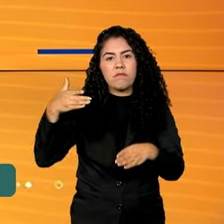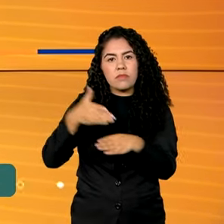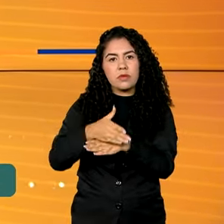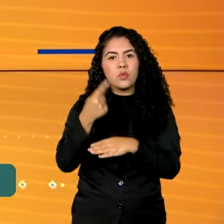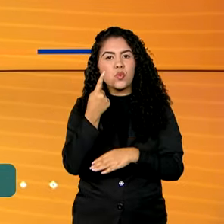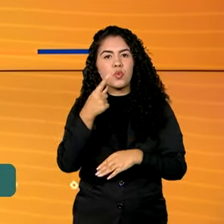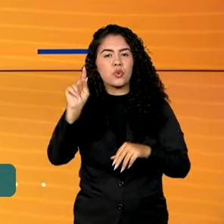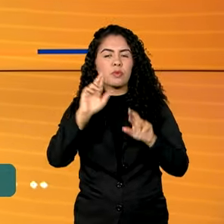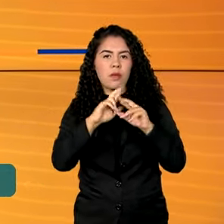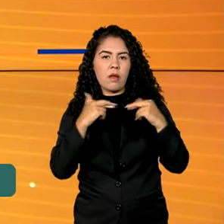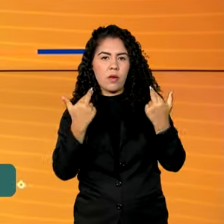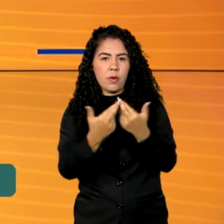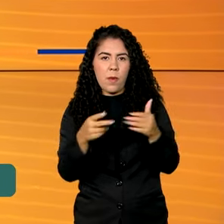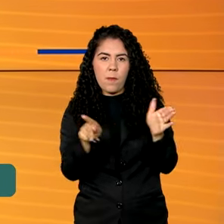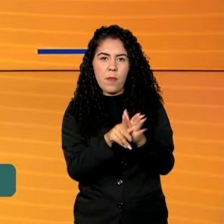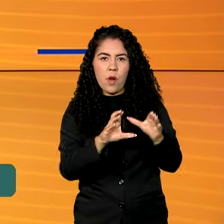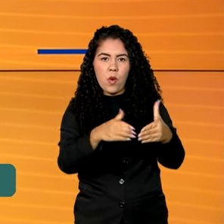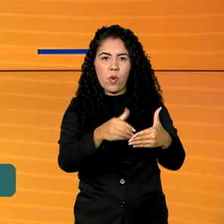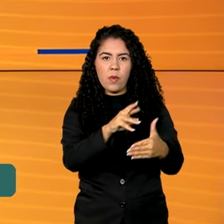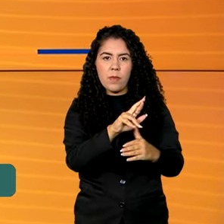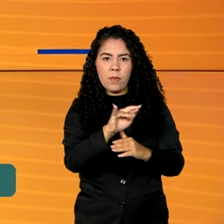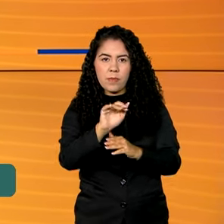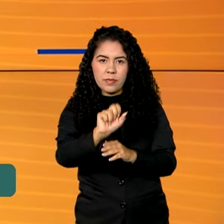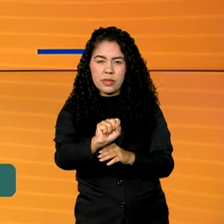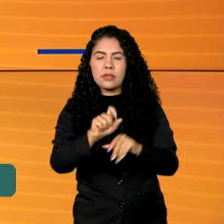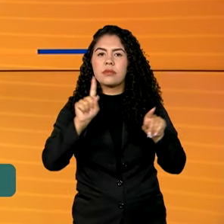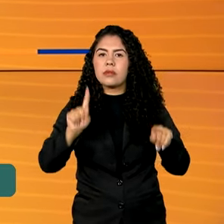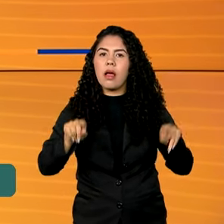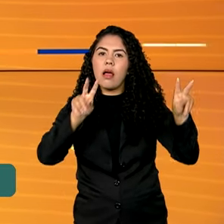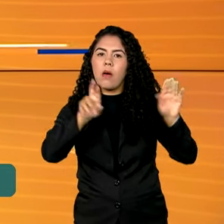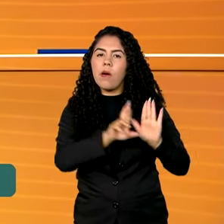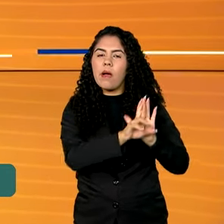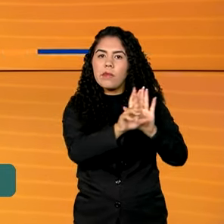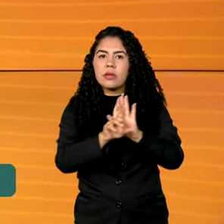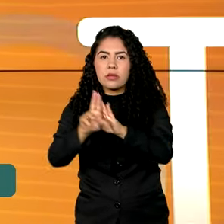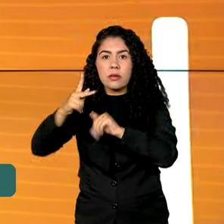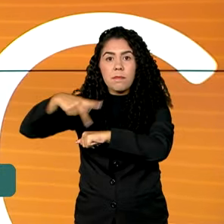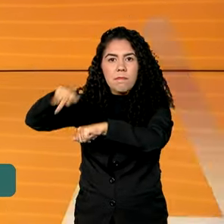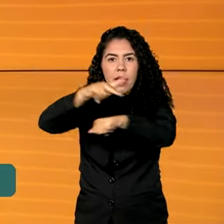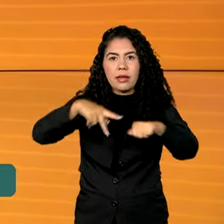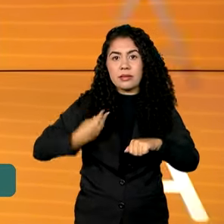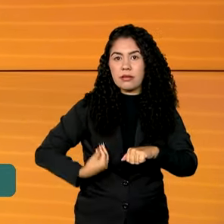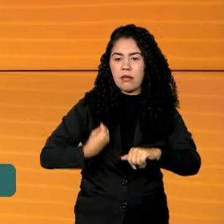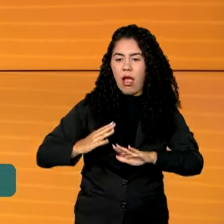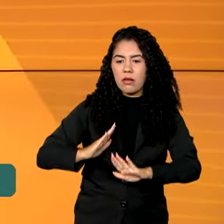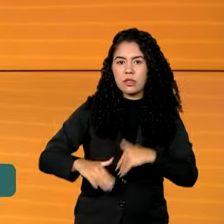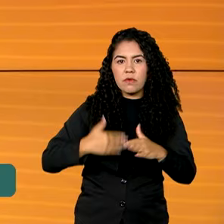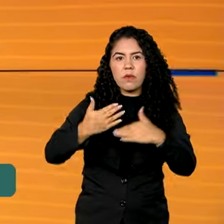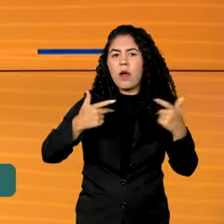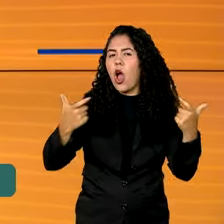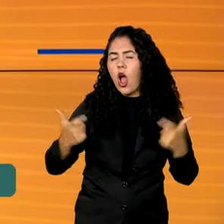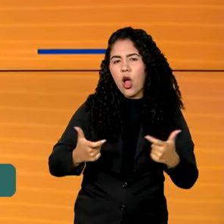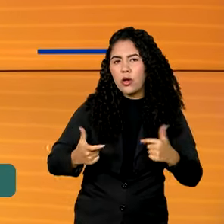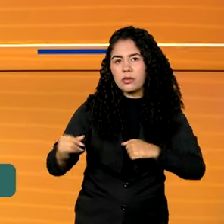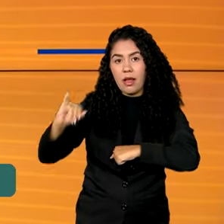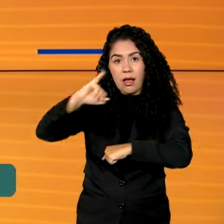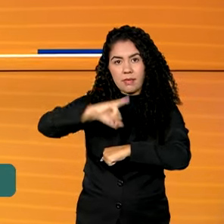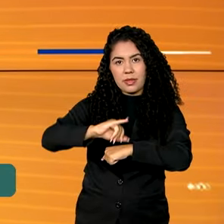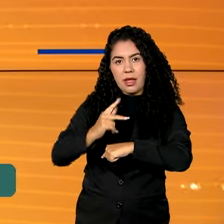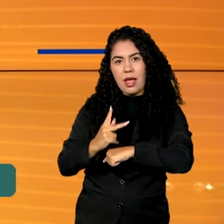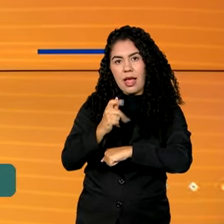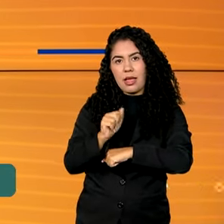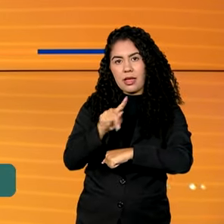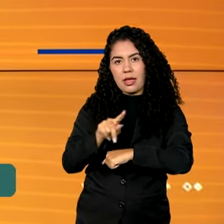que reúne as maiores economias emergentes do mundo, realizado em Kazan, na Rússia. O encontro terminou com a aprovação da entrada